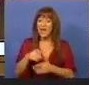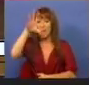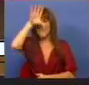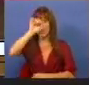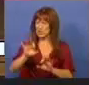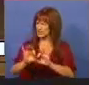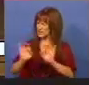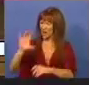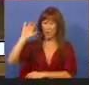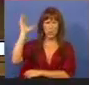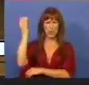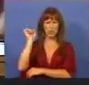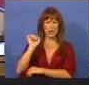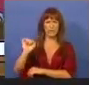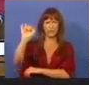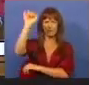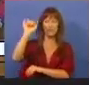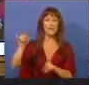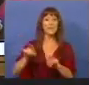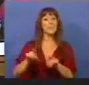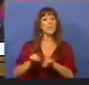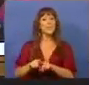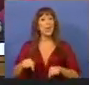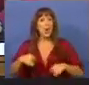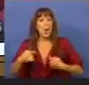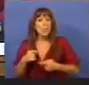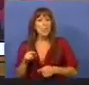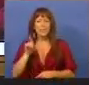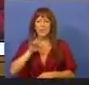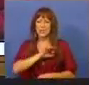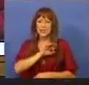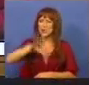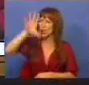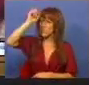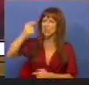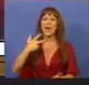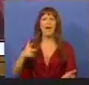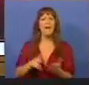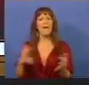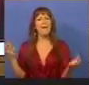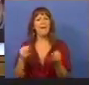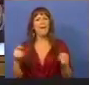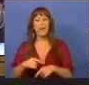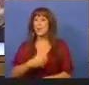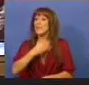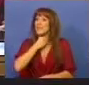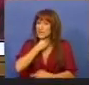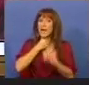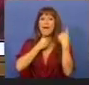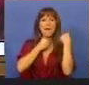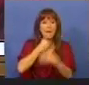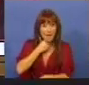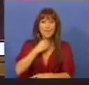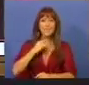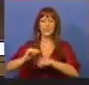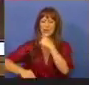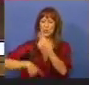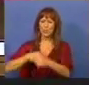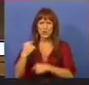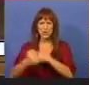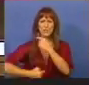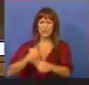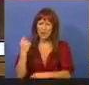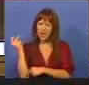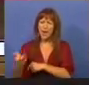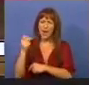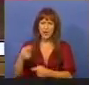Ministério como o da Cultura, cujo próprio Ministro reconhece estar falido depois de sucessivos